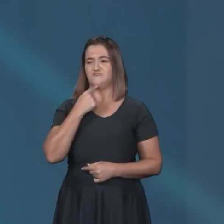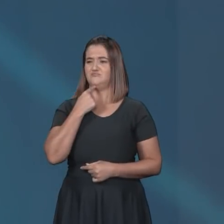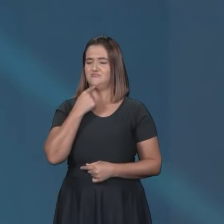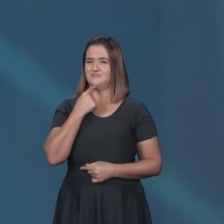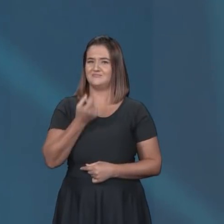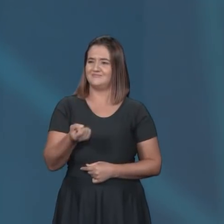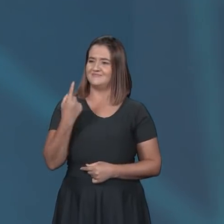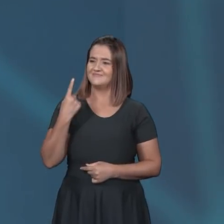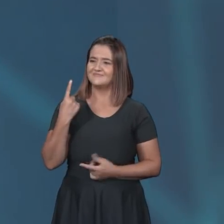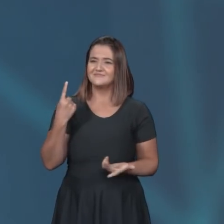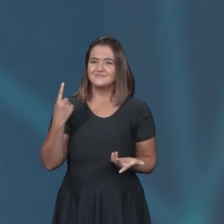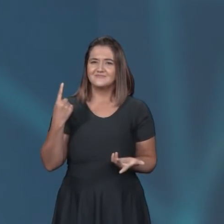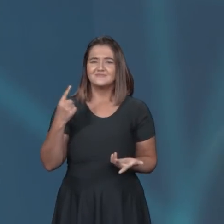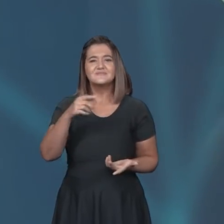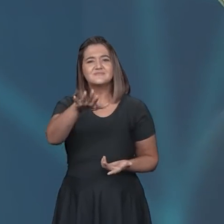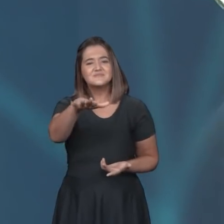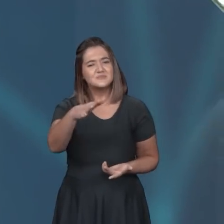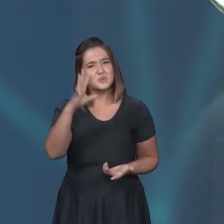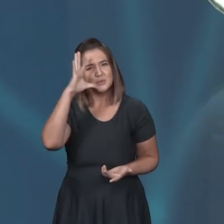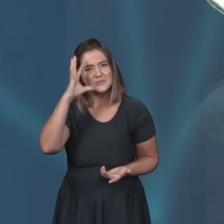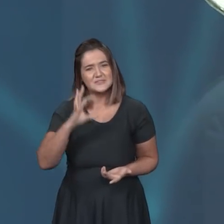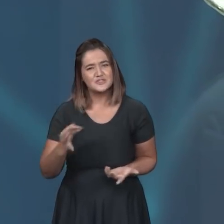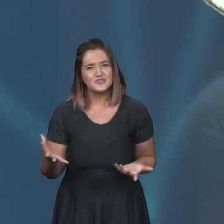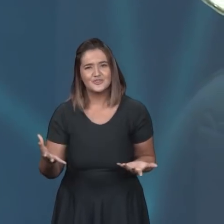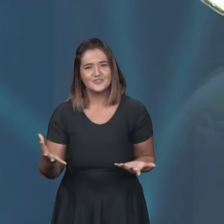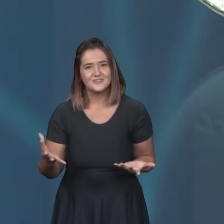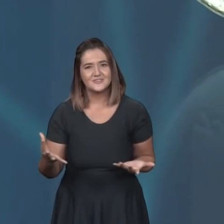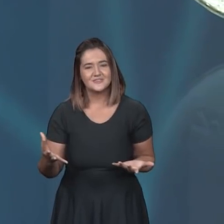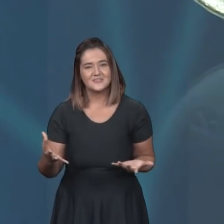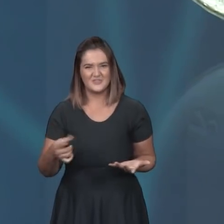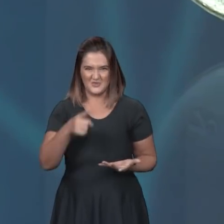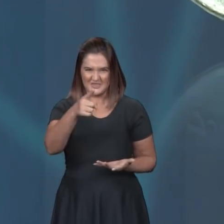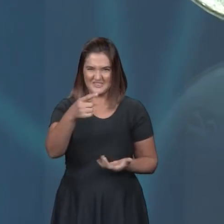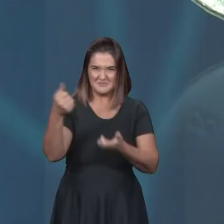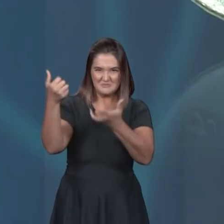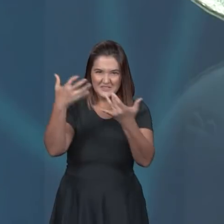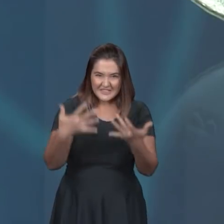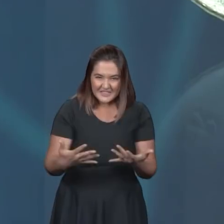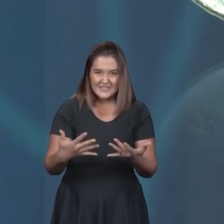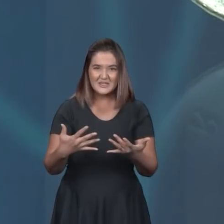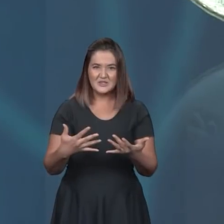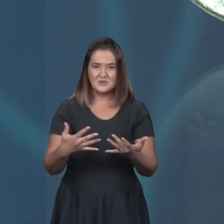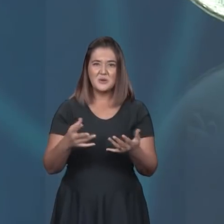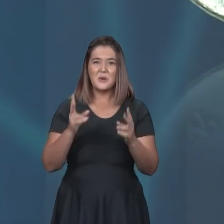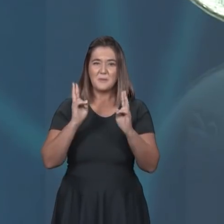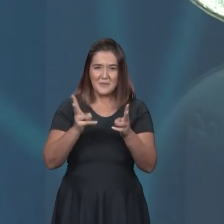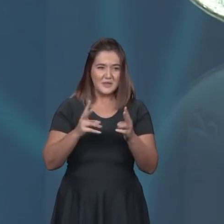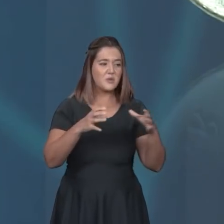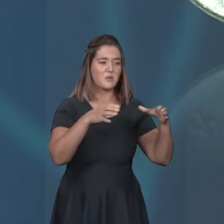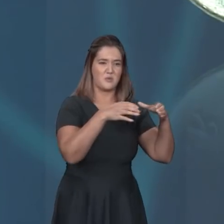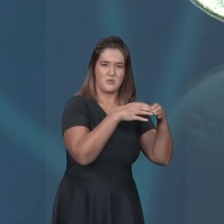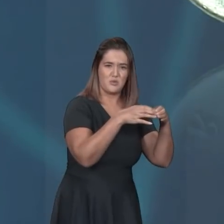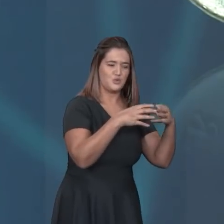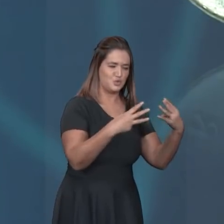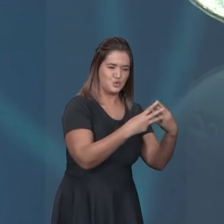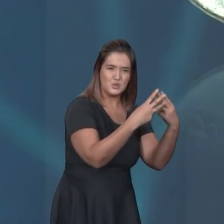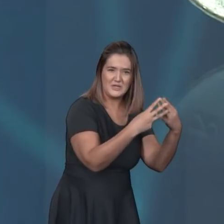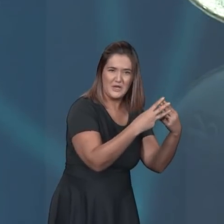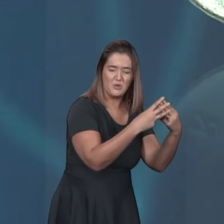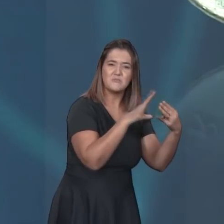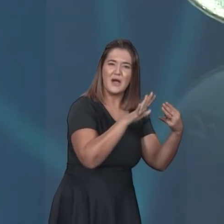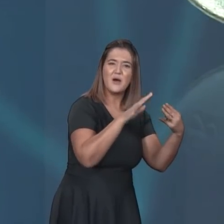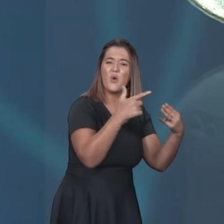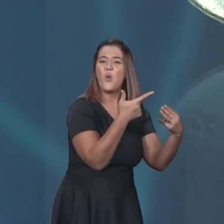perguntando, Rodrigo, peraí, deixa eu ver se eu entendi bem. Você quer dizer, então, que mesmo fora do povo